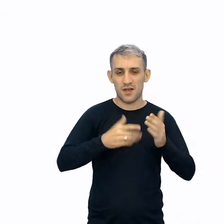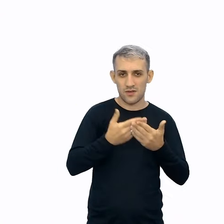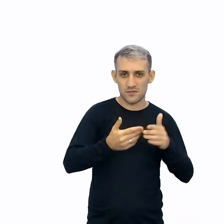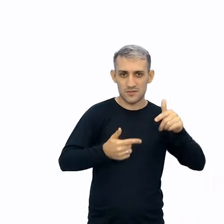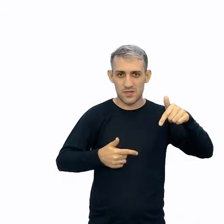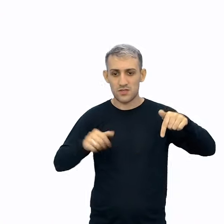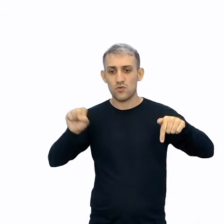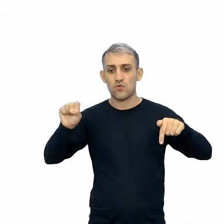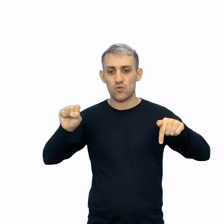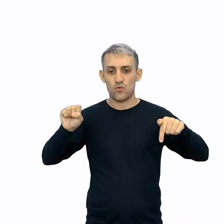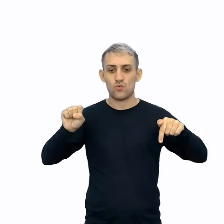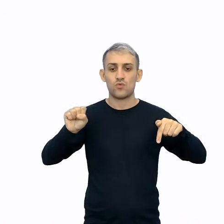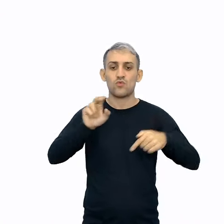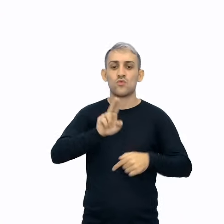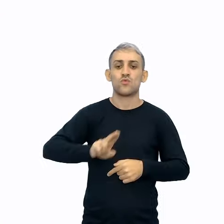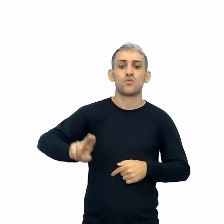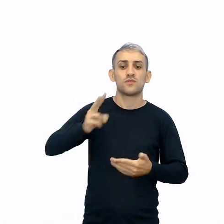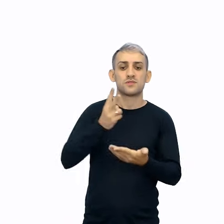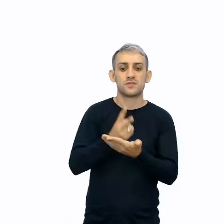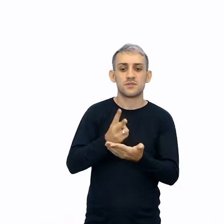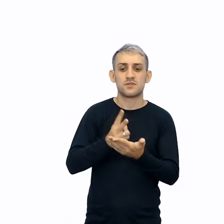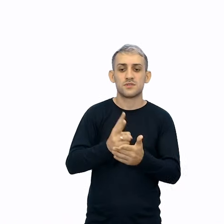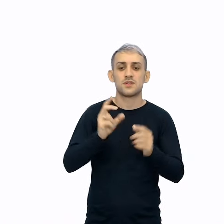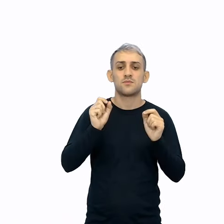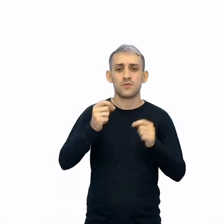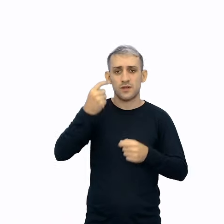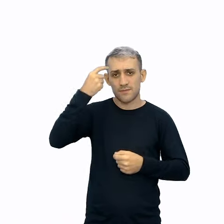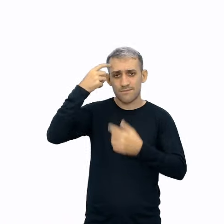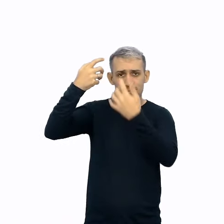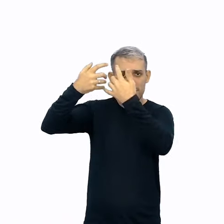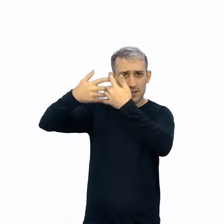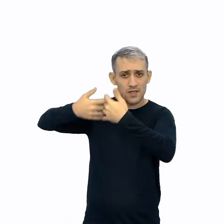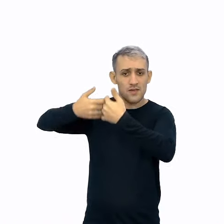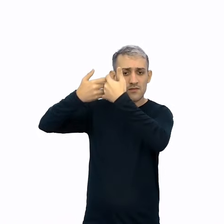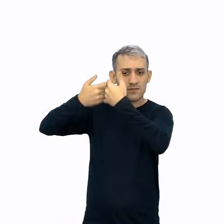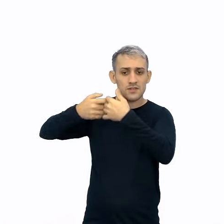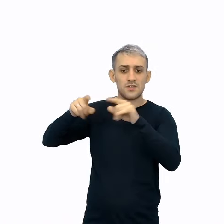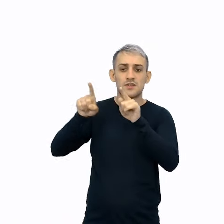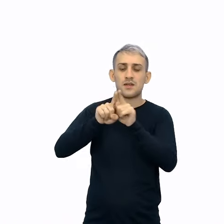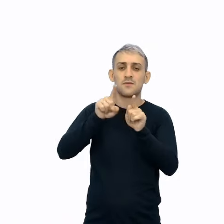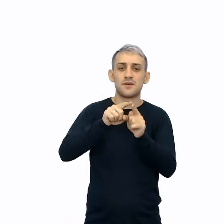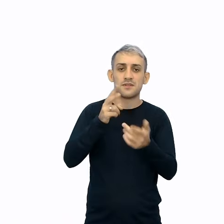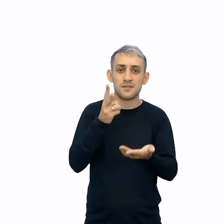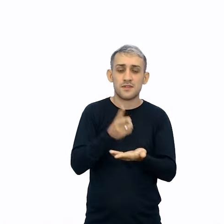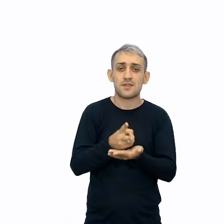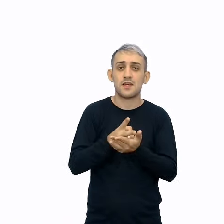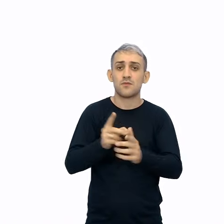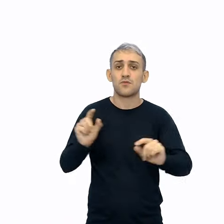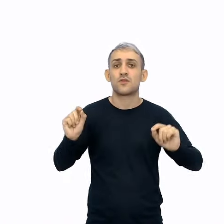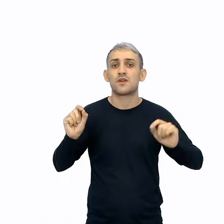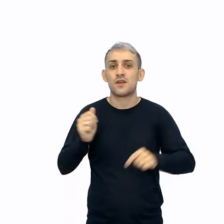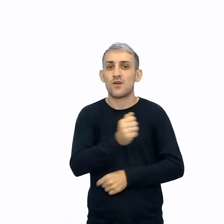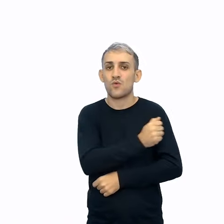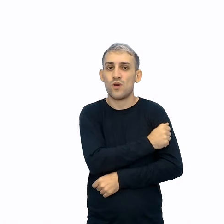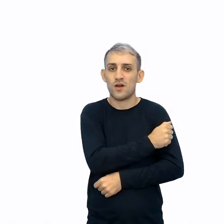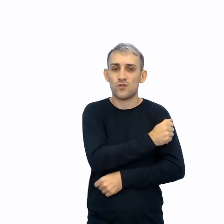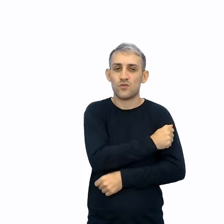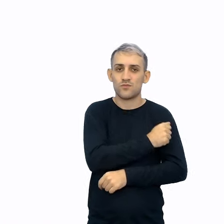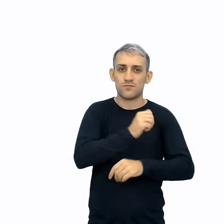utilizando sempre a forma reflexiva sempre levando o aluno à questão do